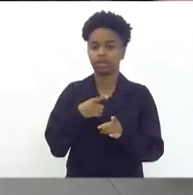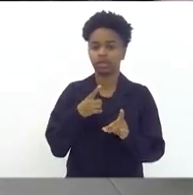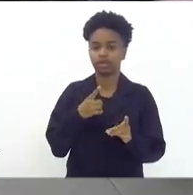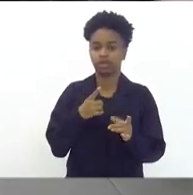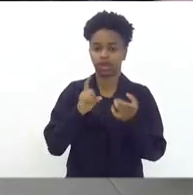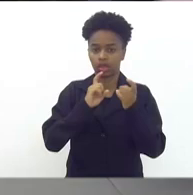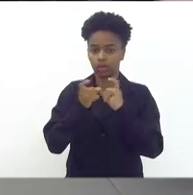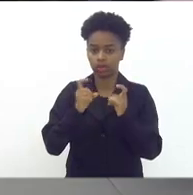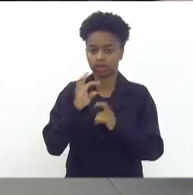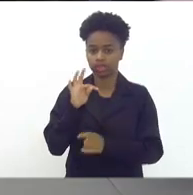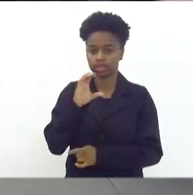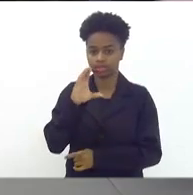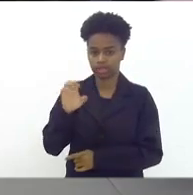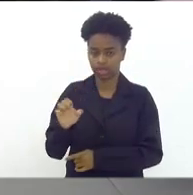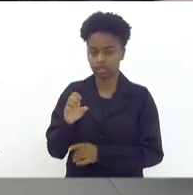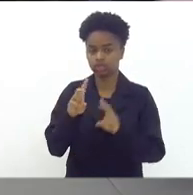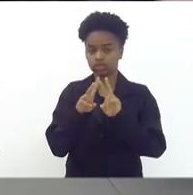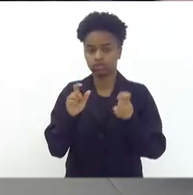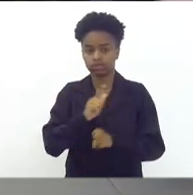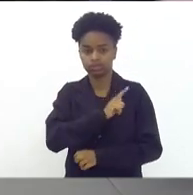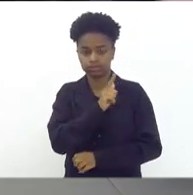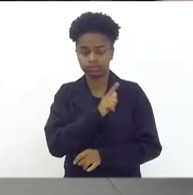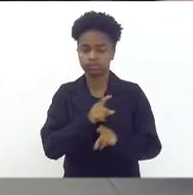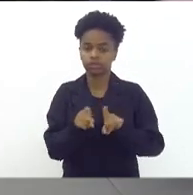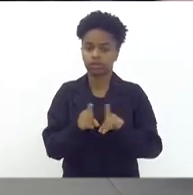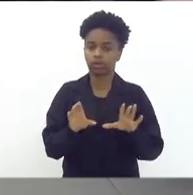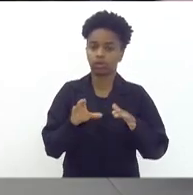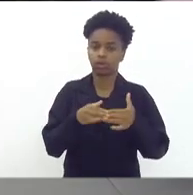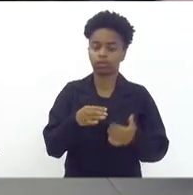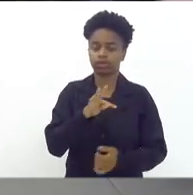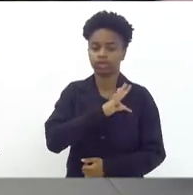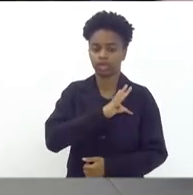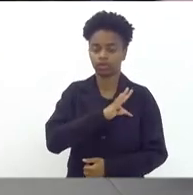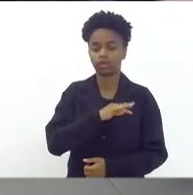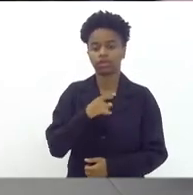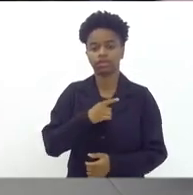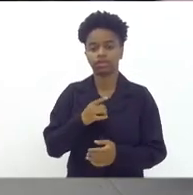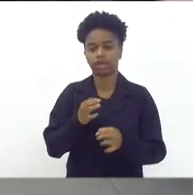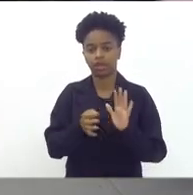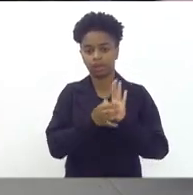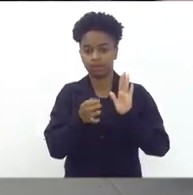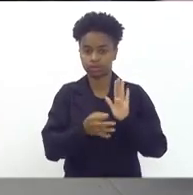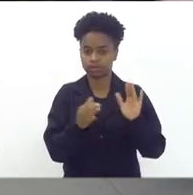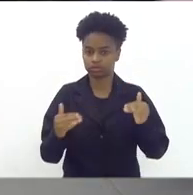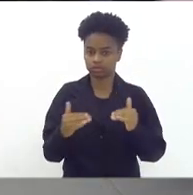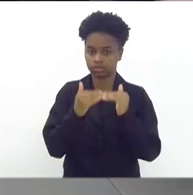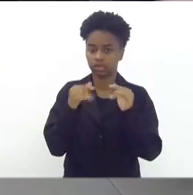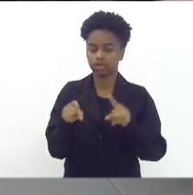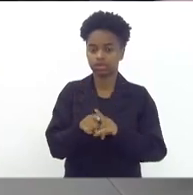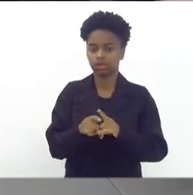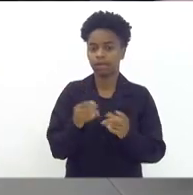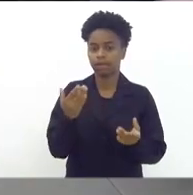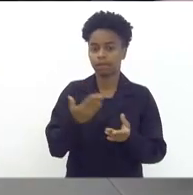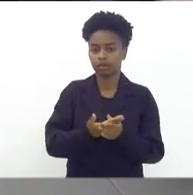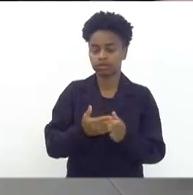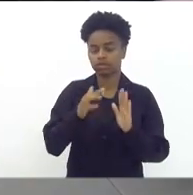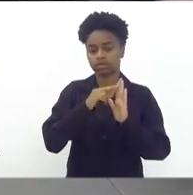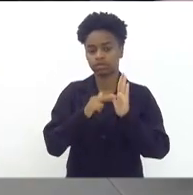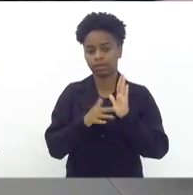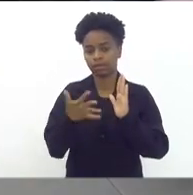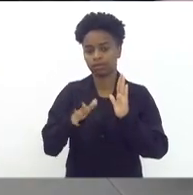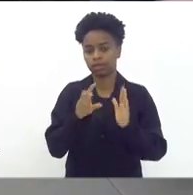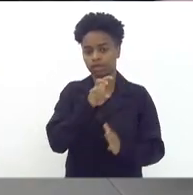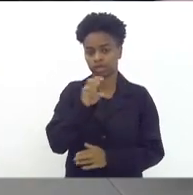gestão e o corpo técnico deu um parecer favorável em relação a isso processo de regulatórios abertos foram mais ou menos